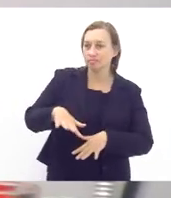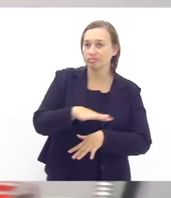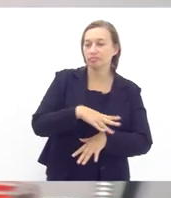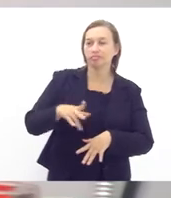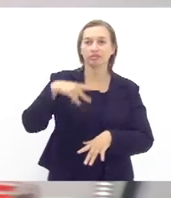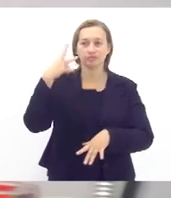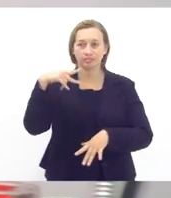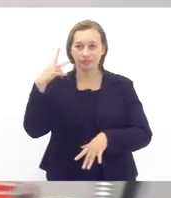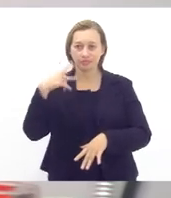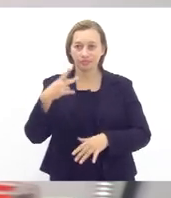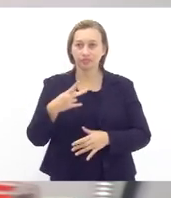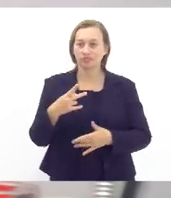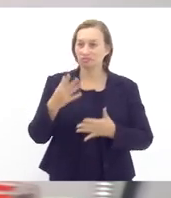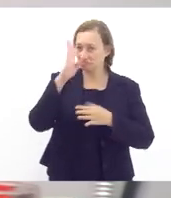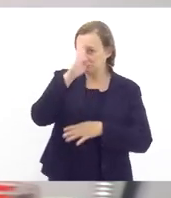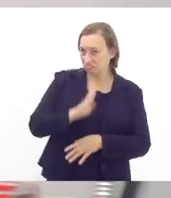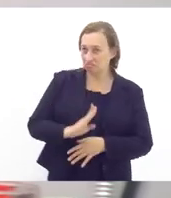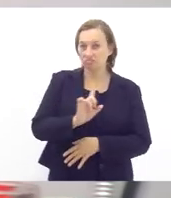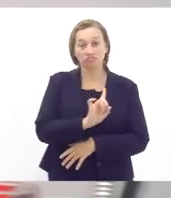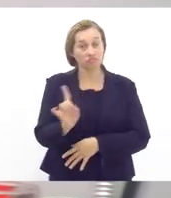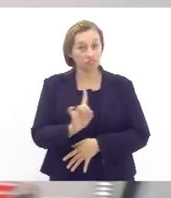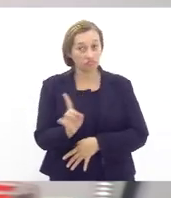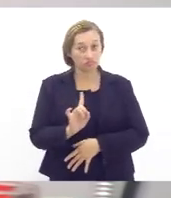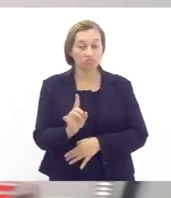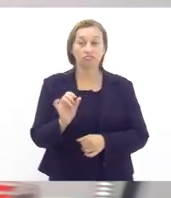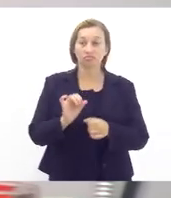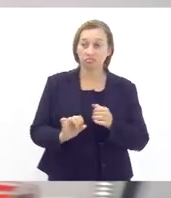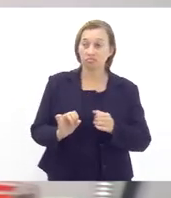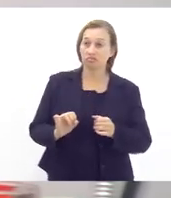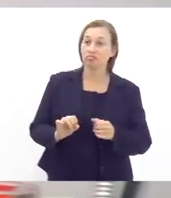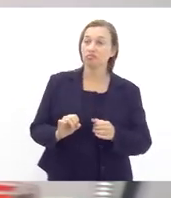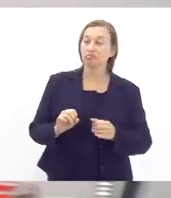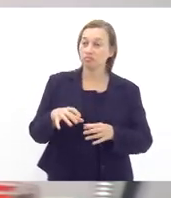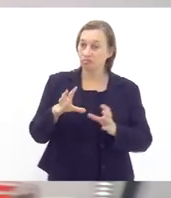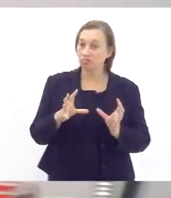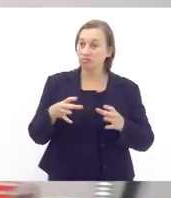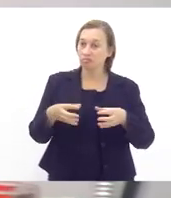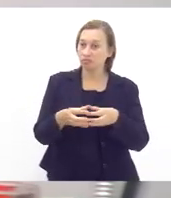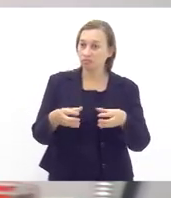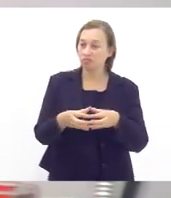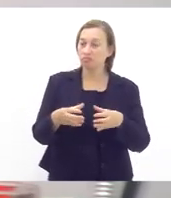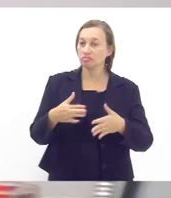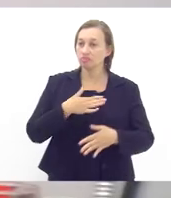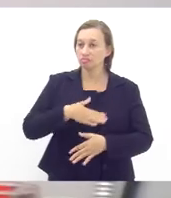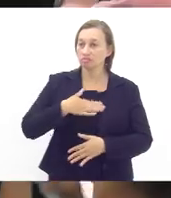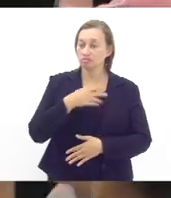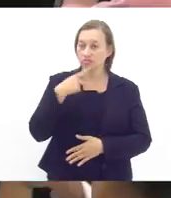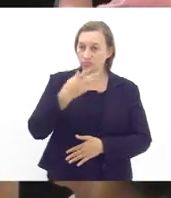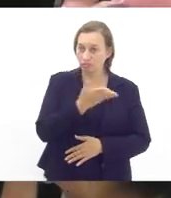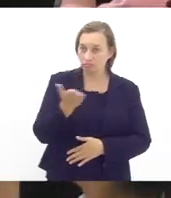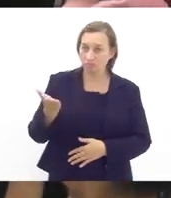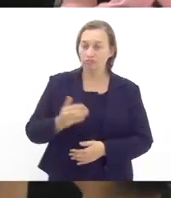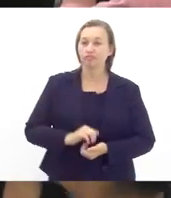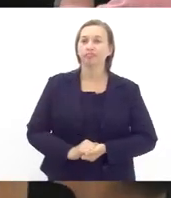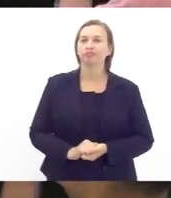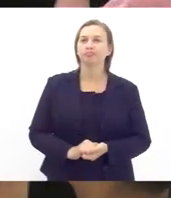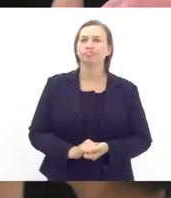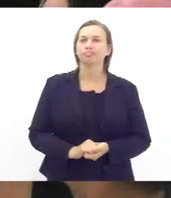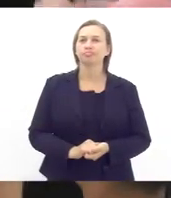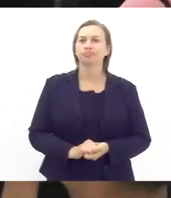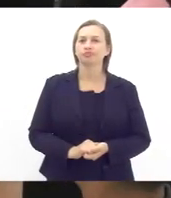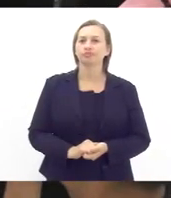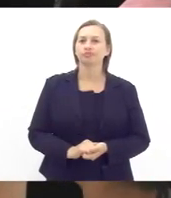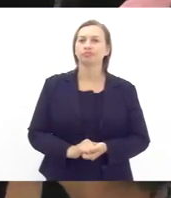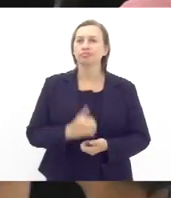a gente não tá de graça a gente está fazendo porque a gente é do setor é isso que eu gostaria de ter ligado